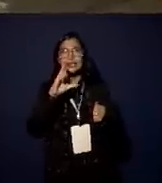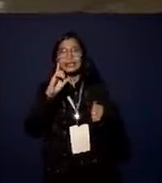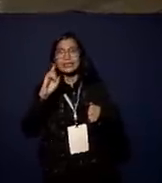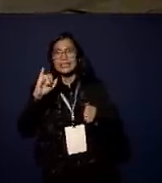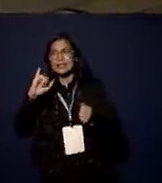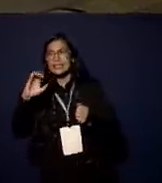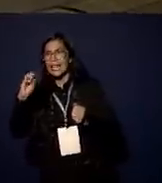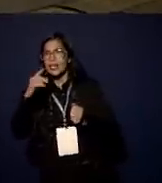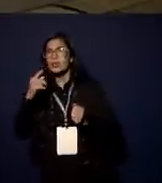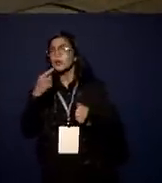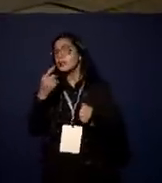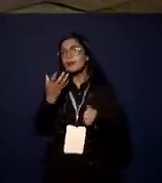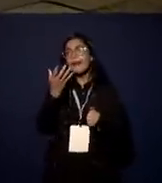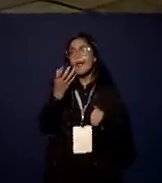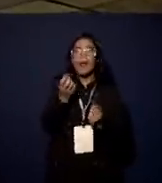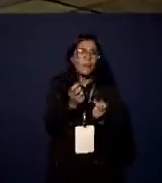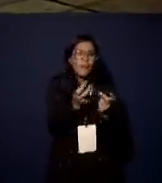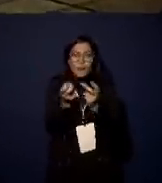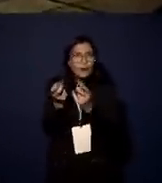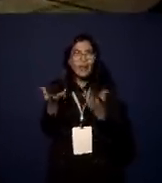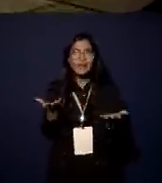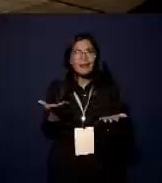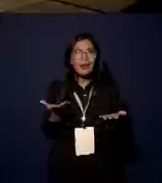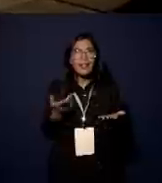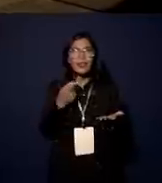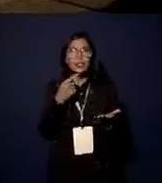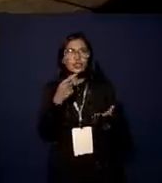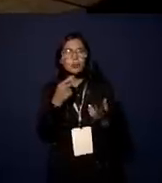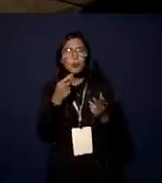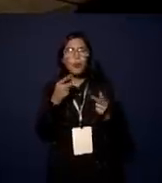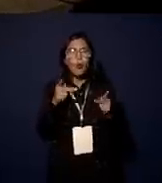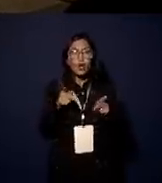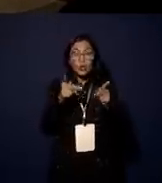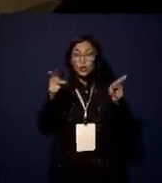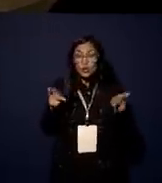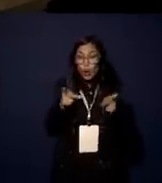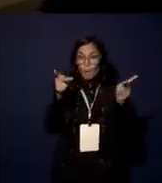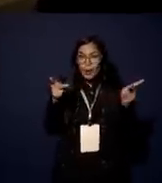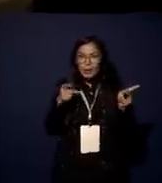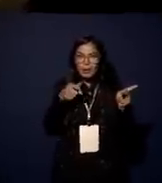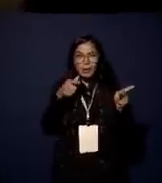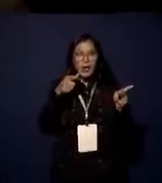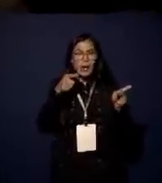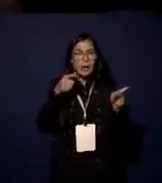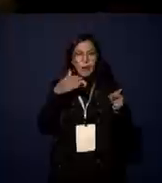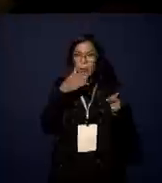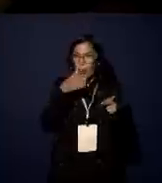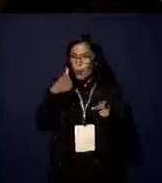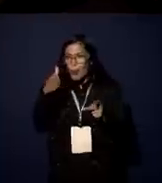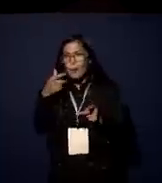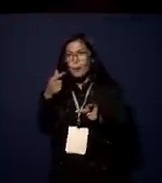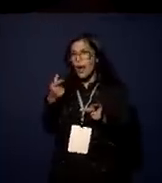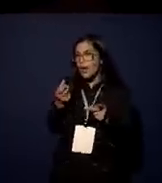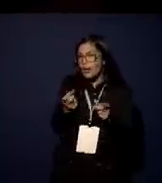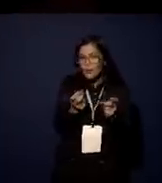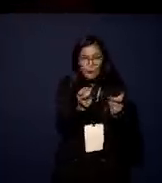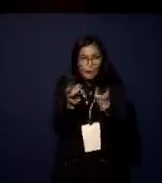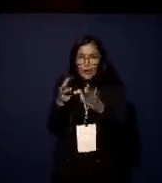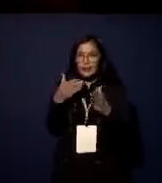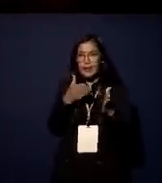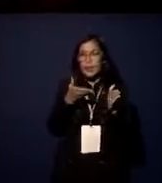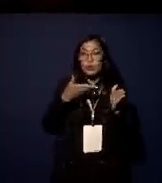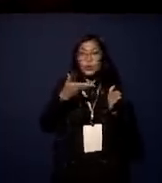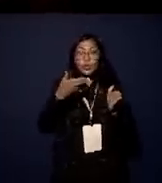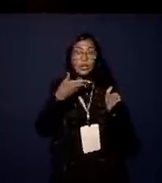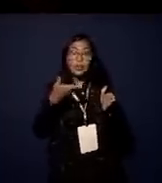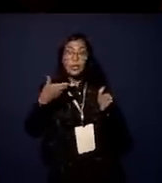de vender gente sério no final do dia vai ser um grande shopping e ele quer tá no shopping que tenha grande tráfego onde ele